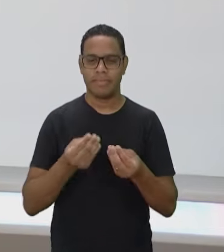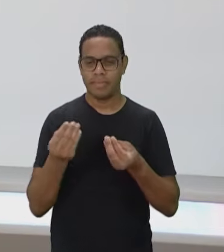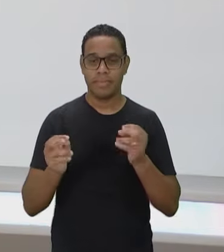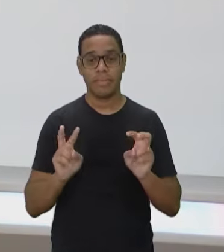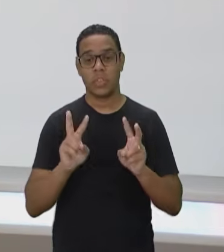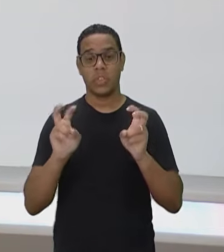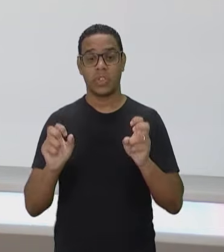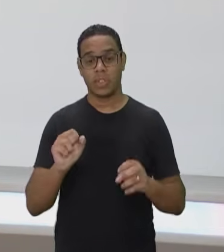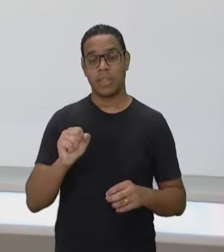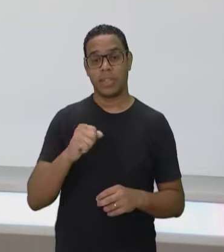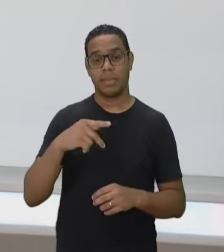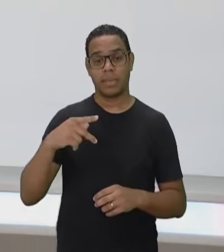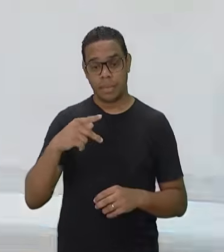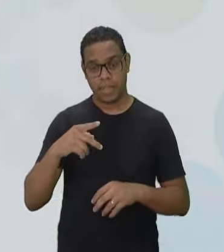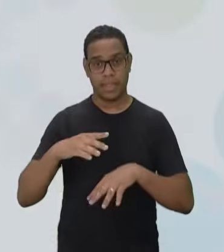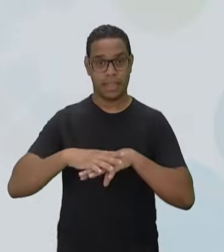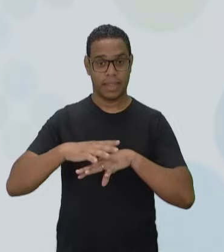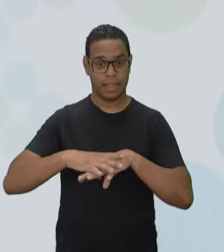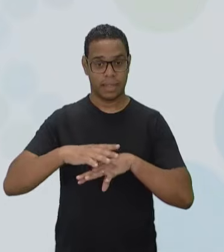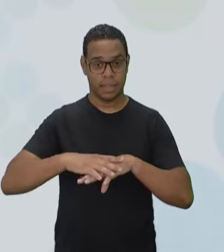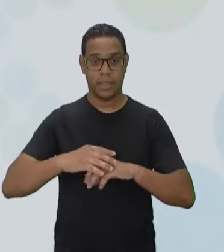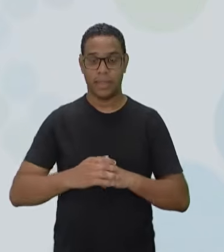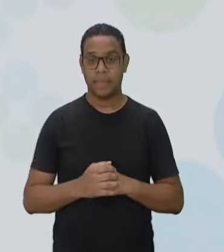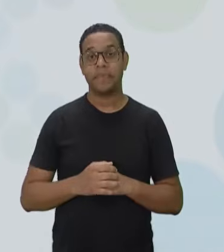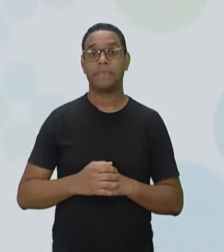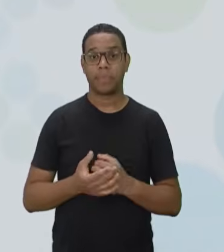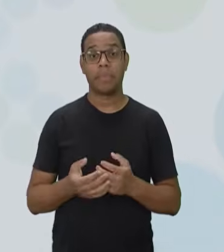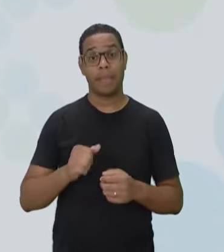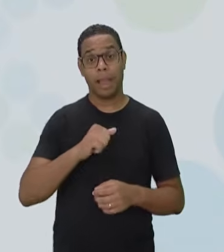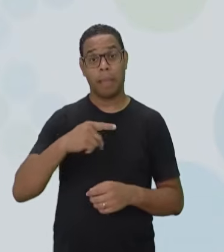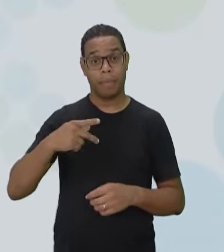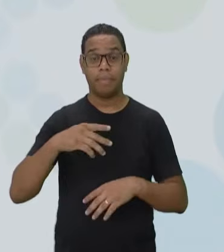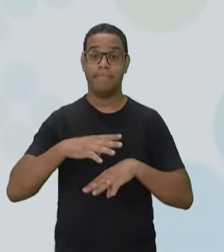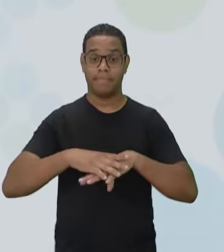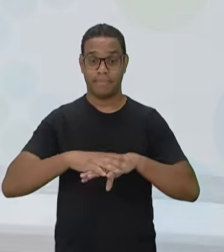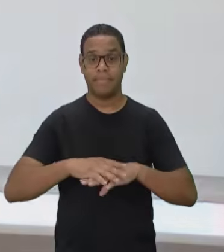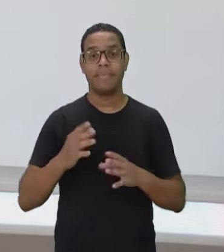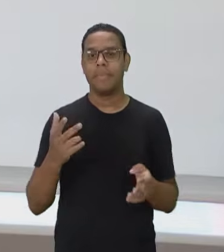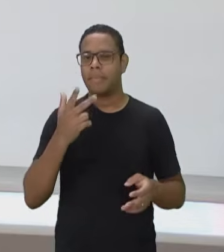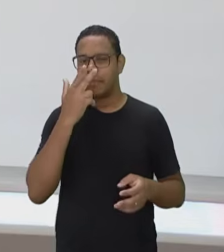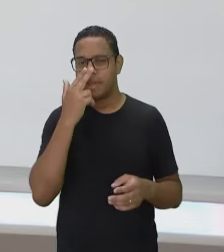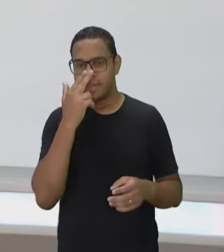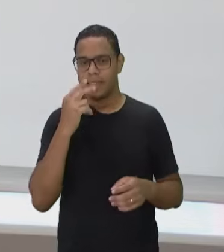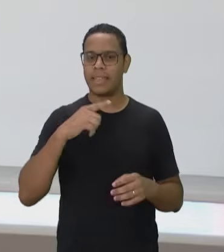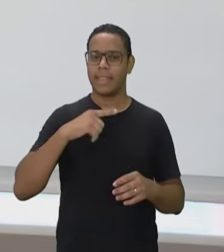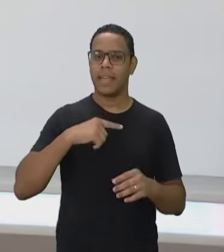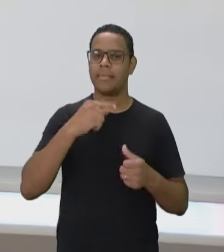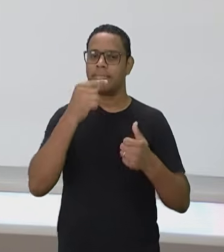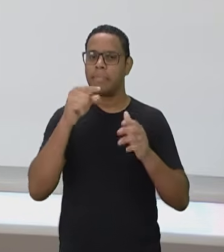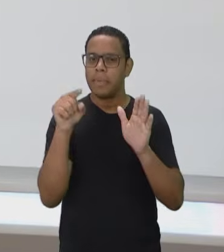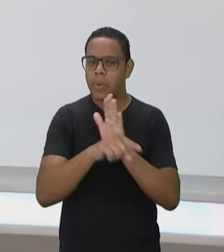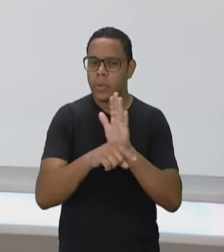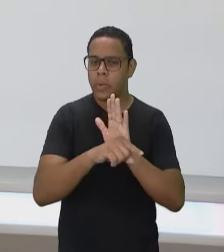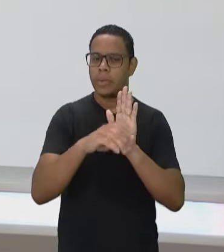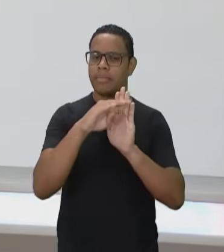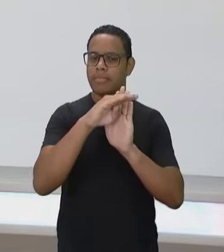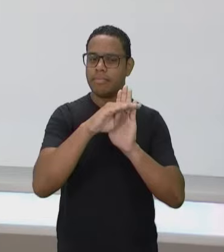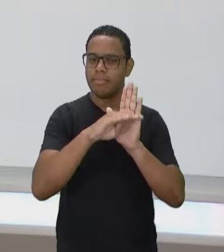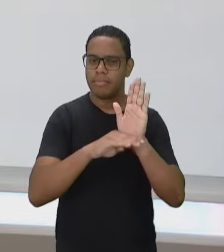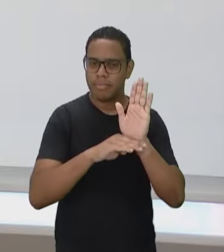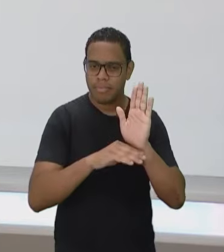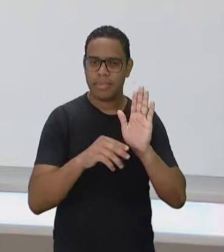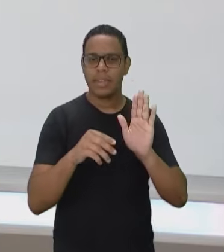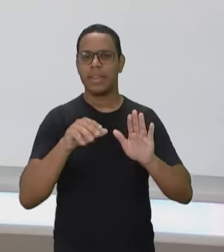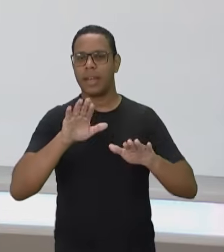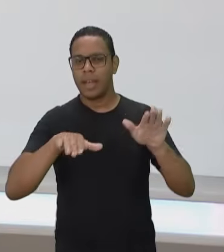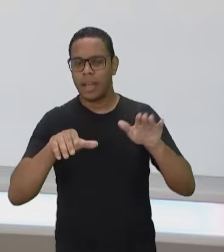sobre a AP de Matemática. Pois é, galerinha, parece que tiveram algumas questões aí que trouxeram